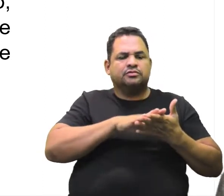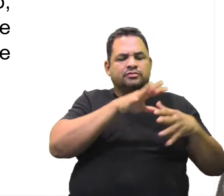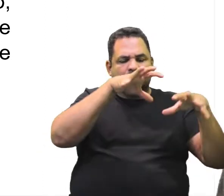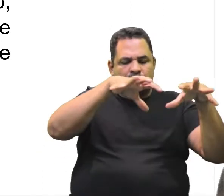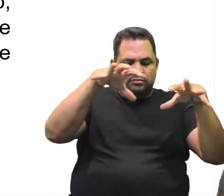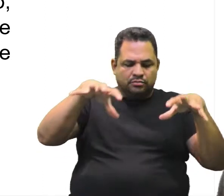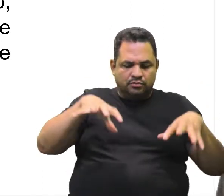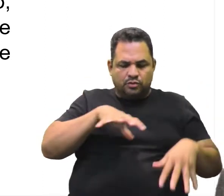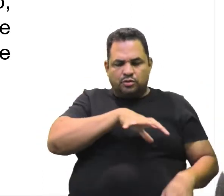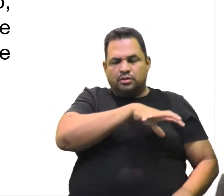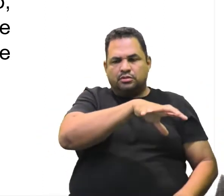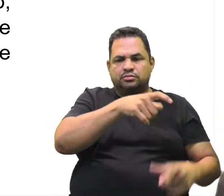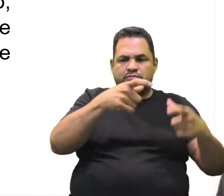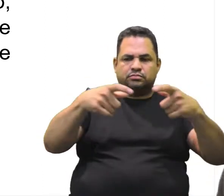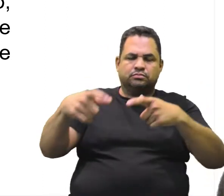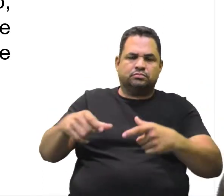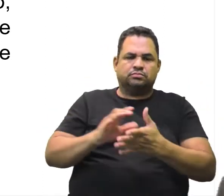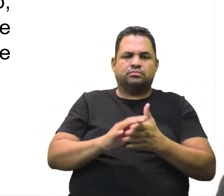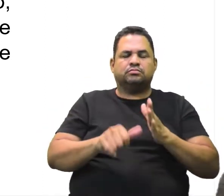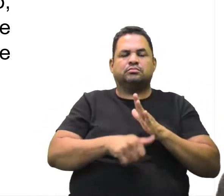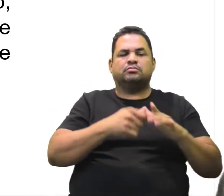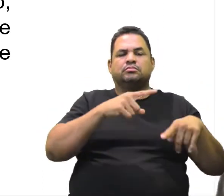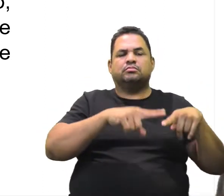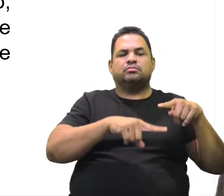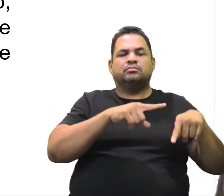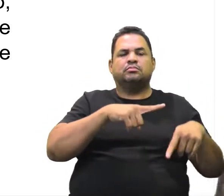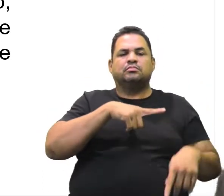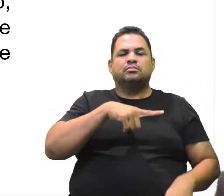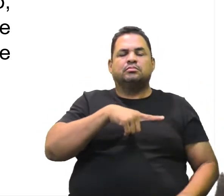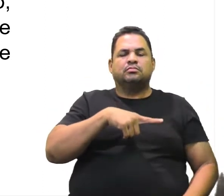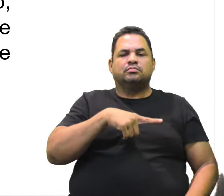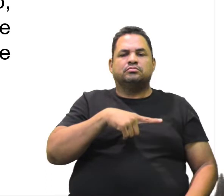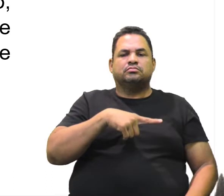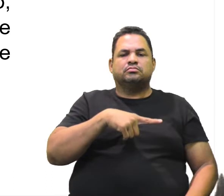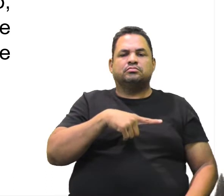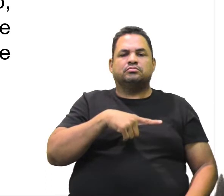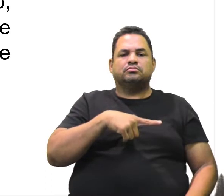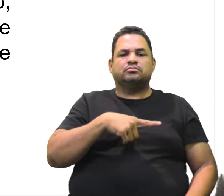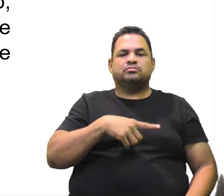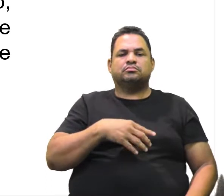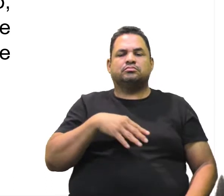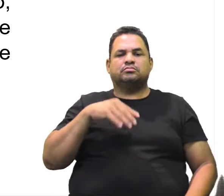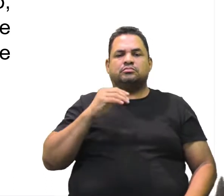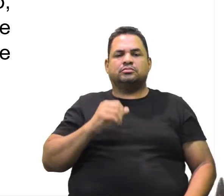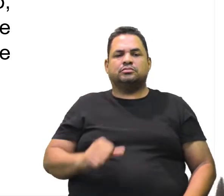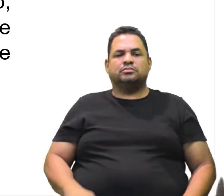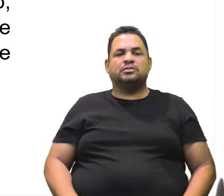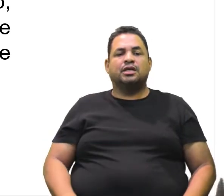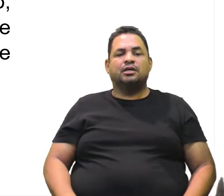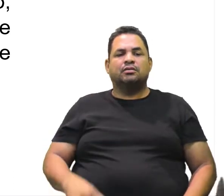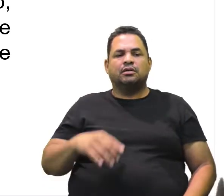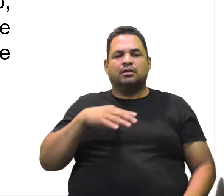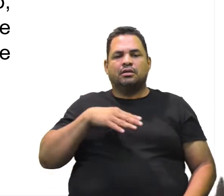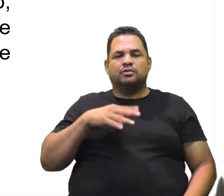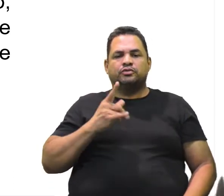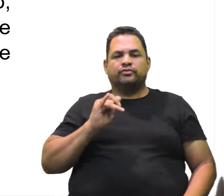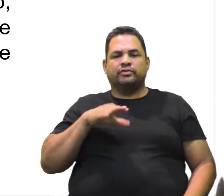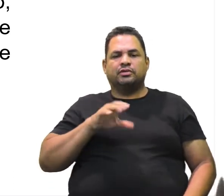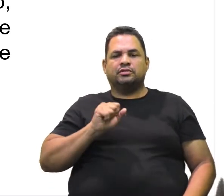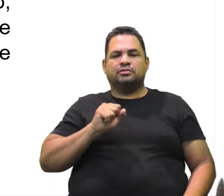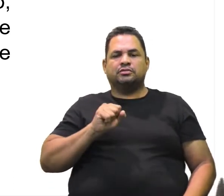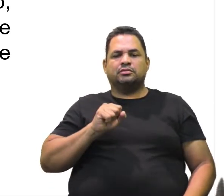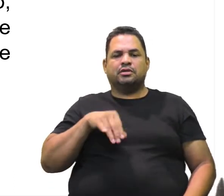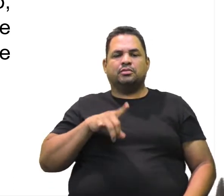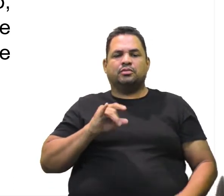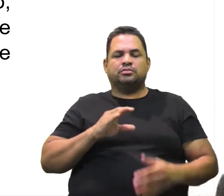fazenda. O primeiro produto possui íons de sulfato e amônio. O segundo